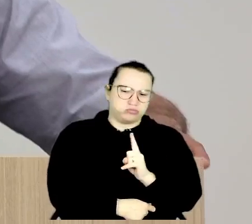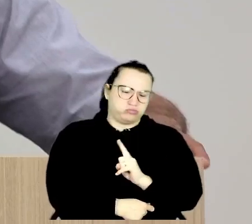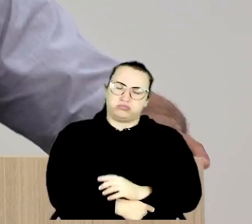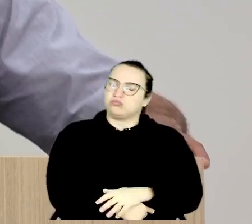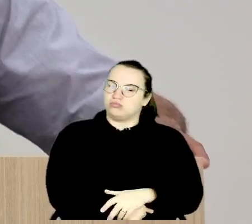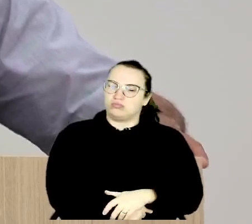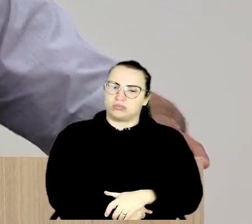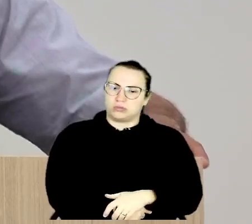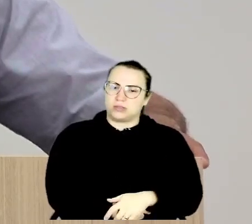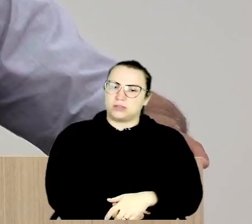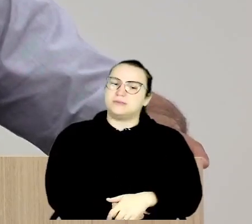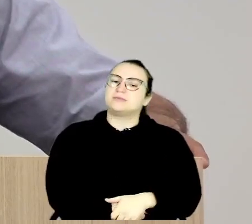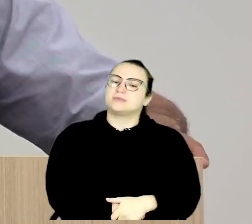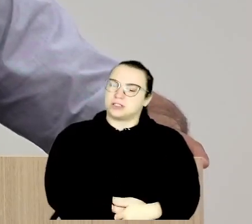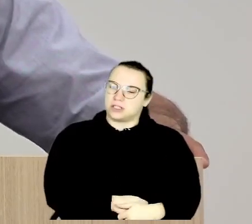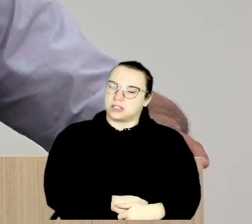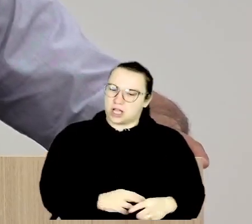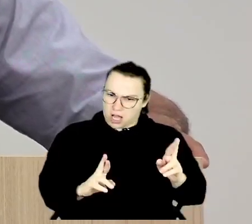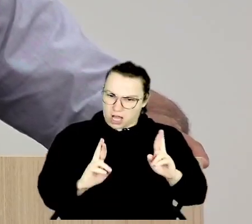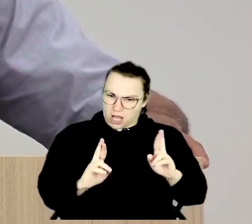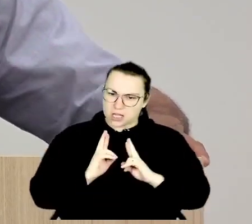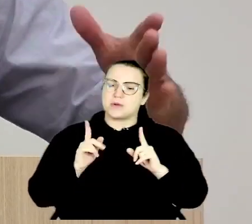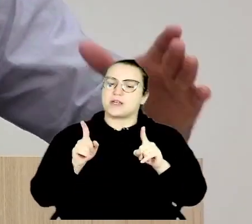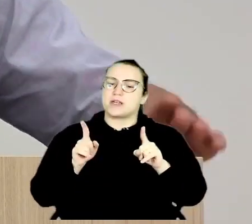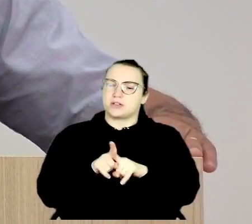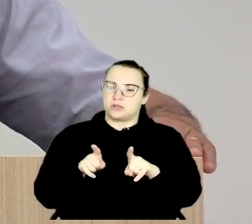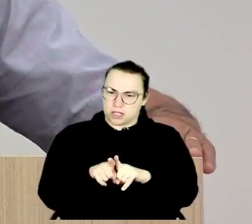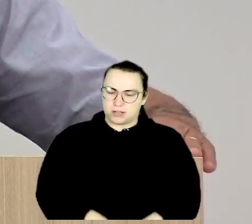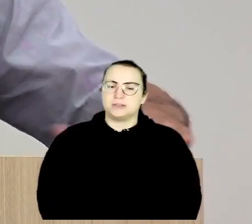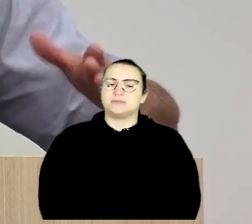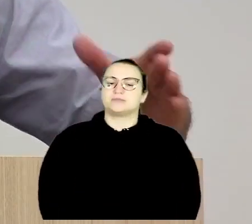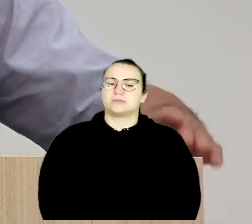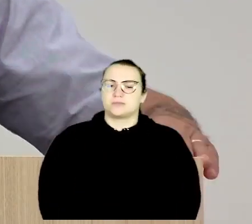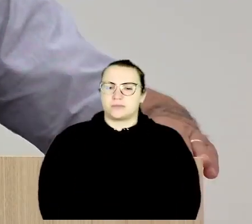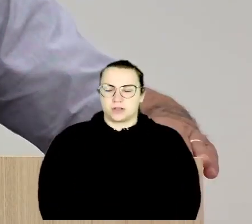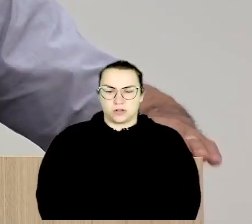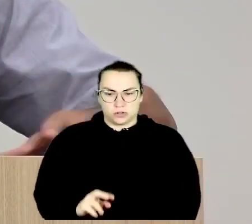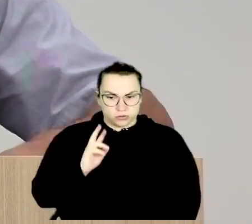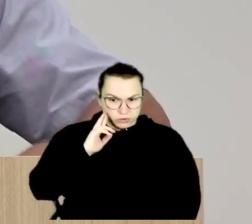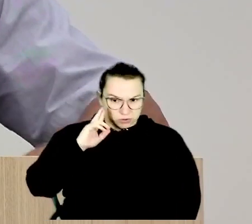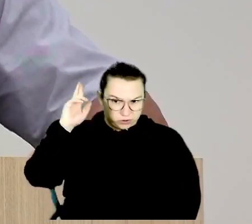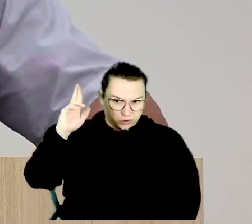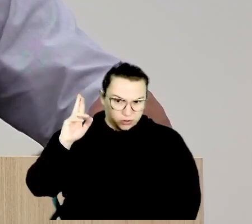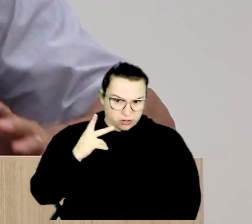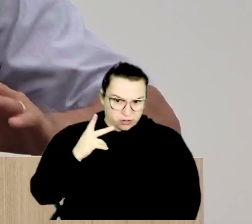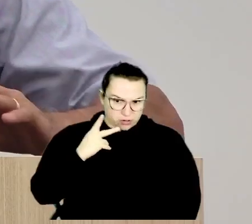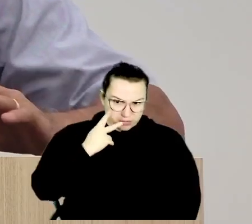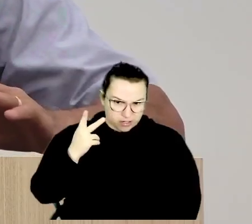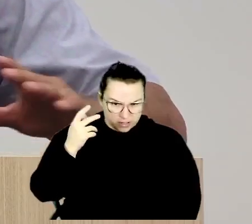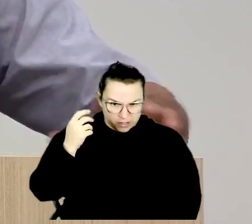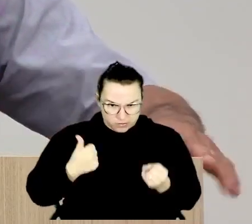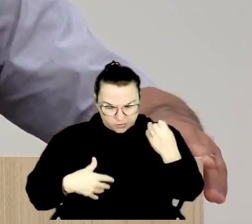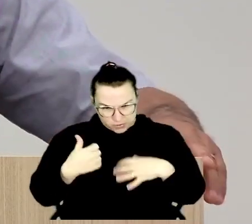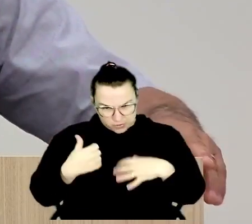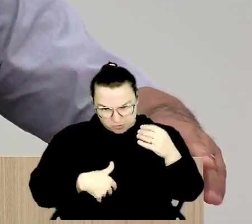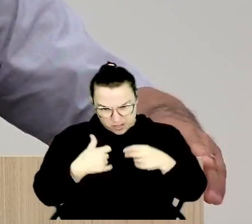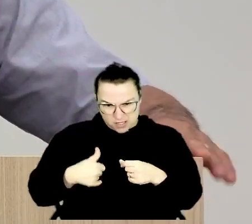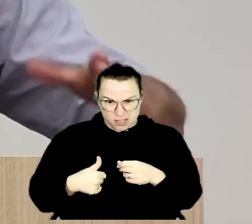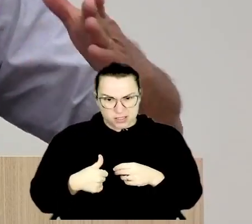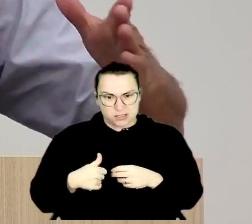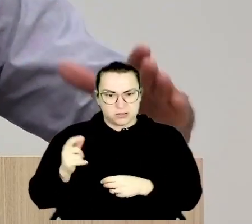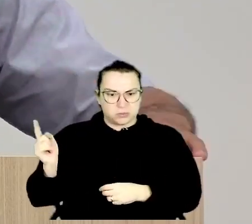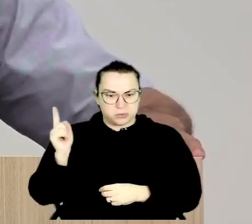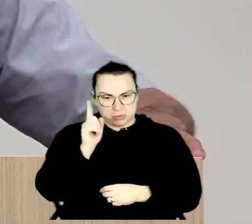sempre mantivemos esse respeito. Então, vereador, quando o senhor vem aqui e faz as suas falas, e que a gente aqui